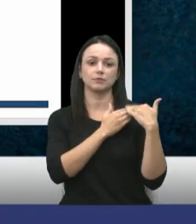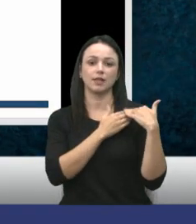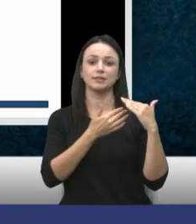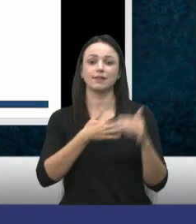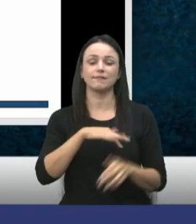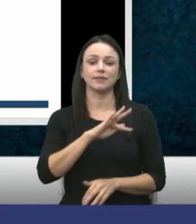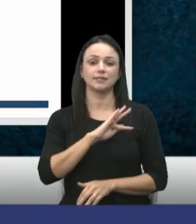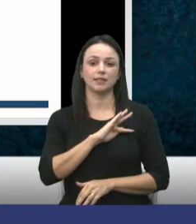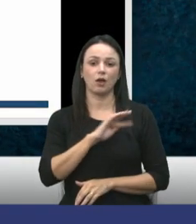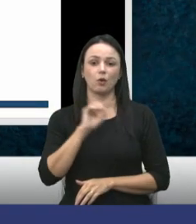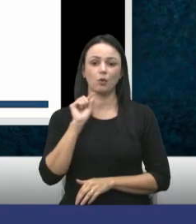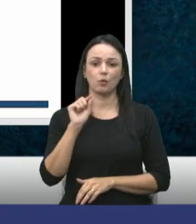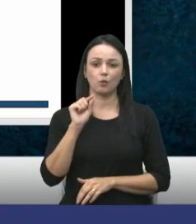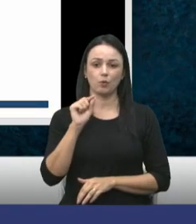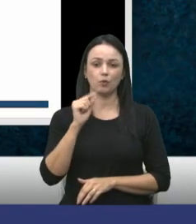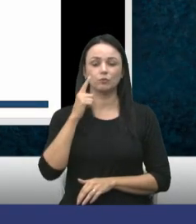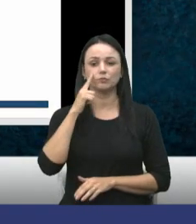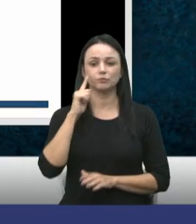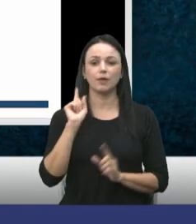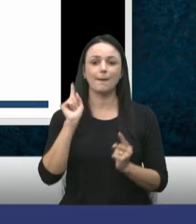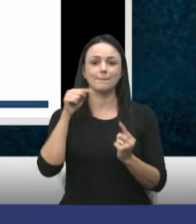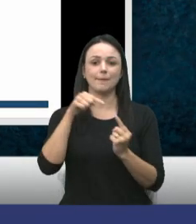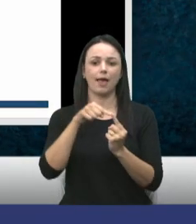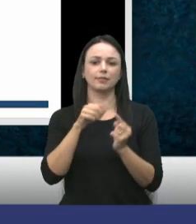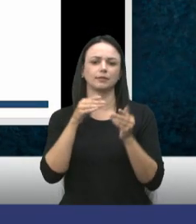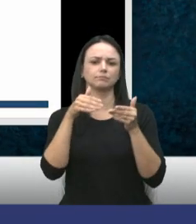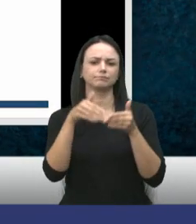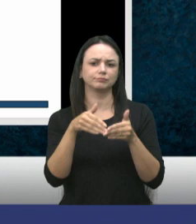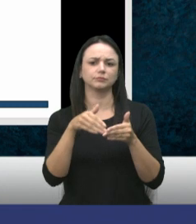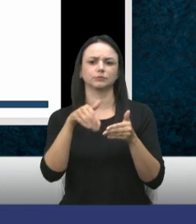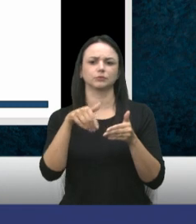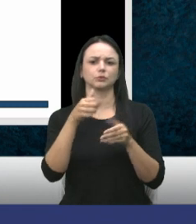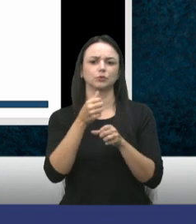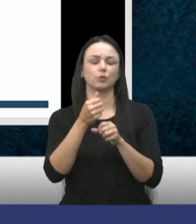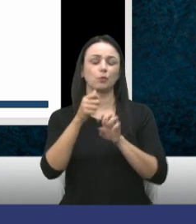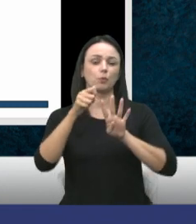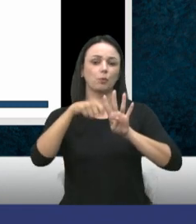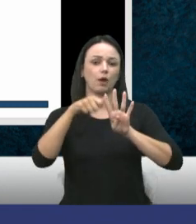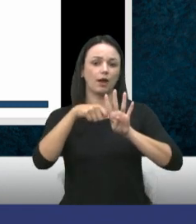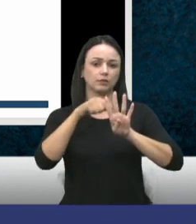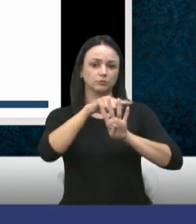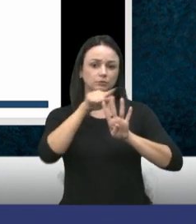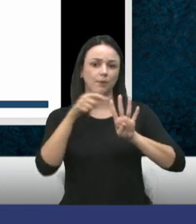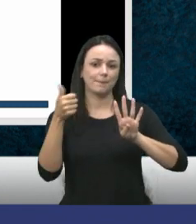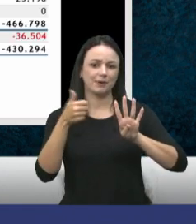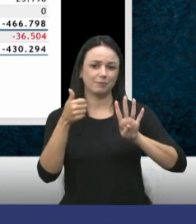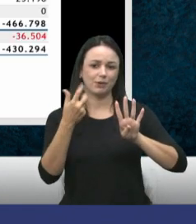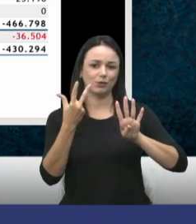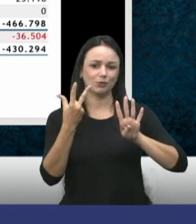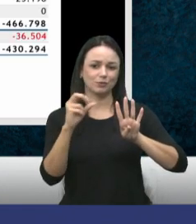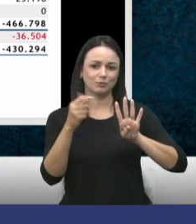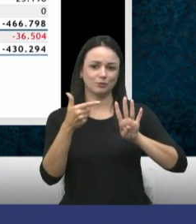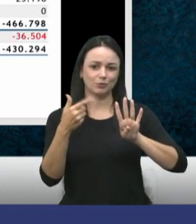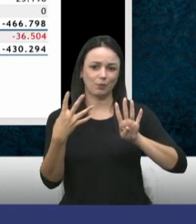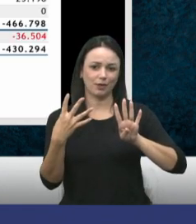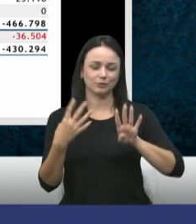à avaliação das metas do primeiro quadrimestre de 2024.